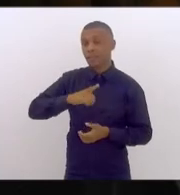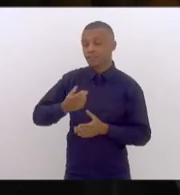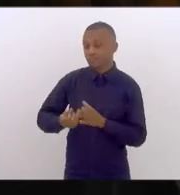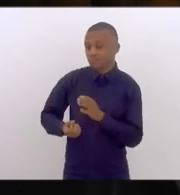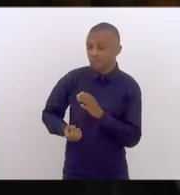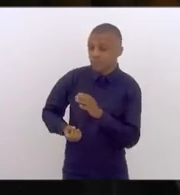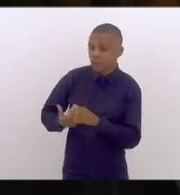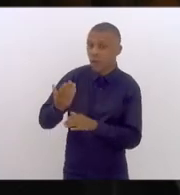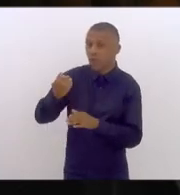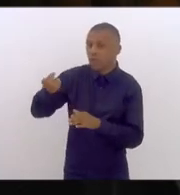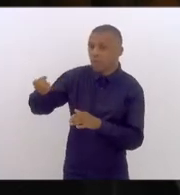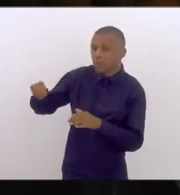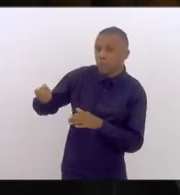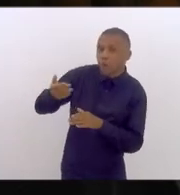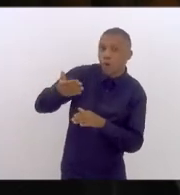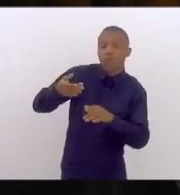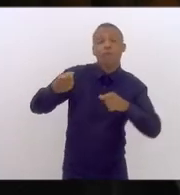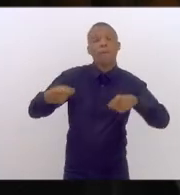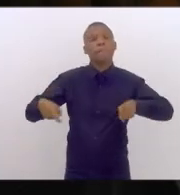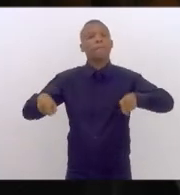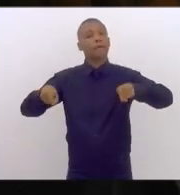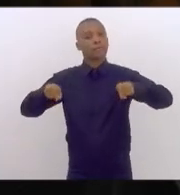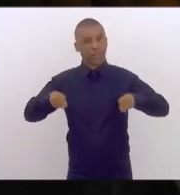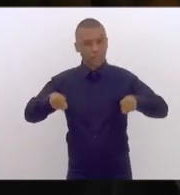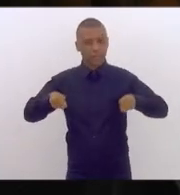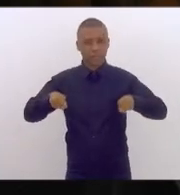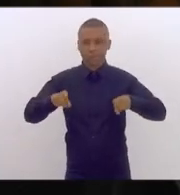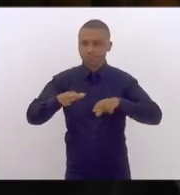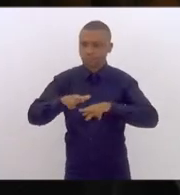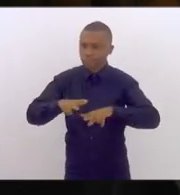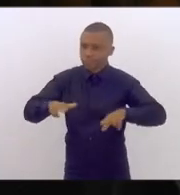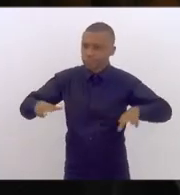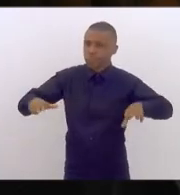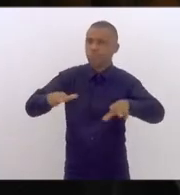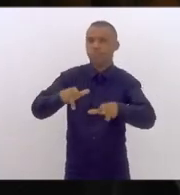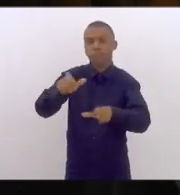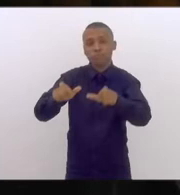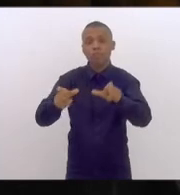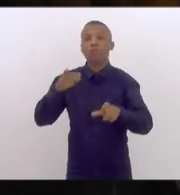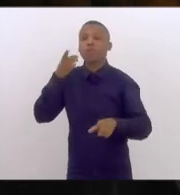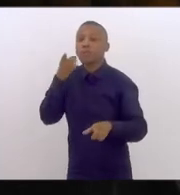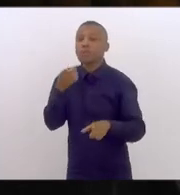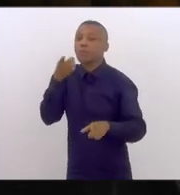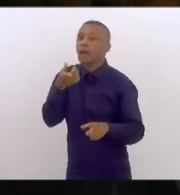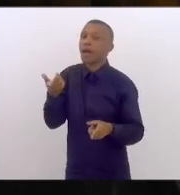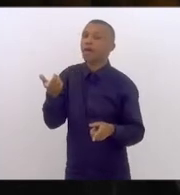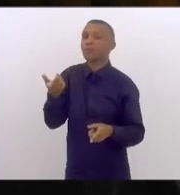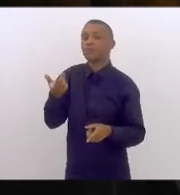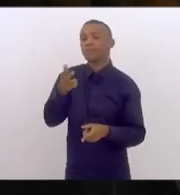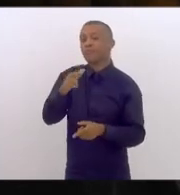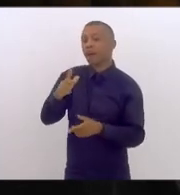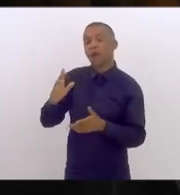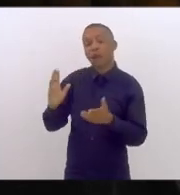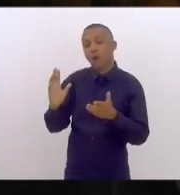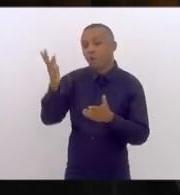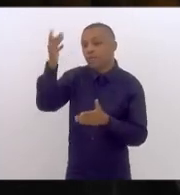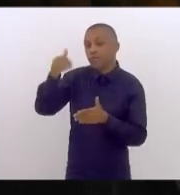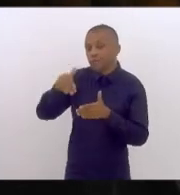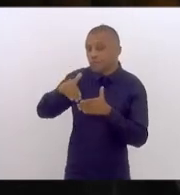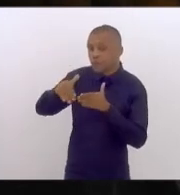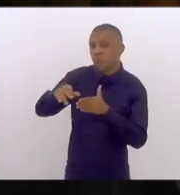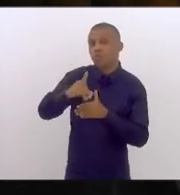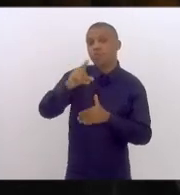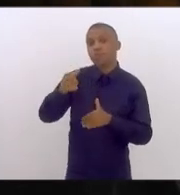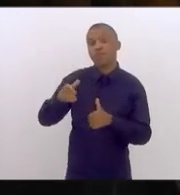para o novo mandar para os novos mandatos que ocorrerão a partir de